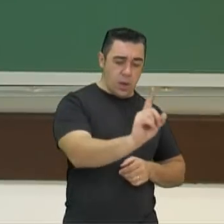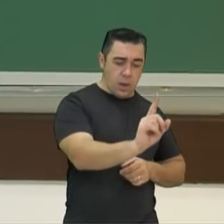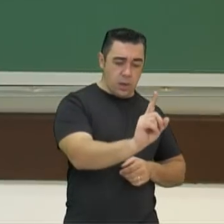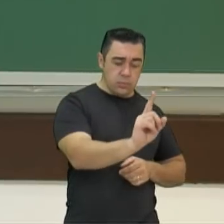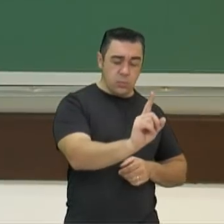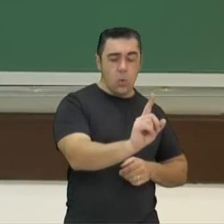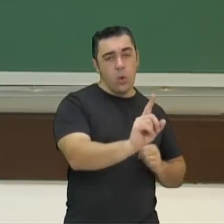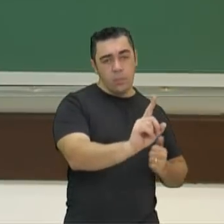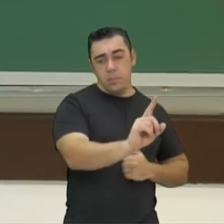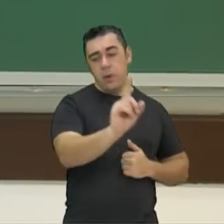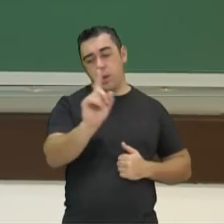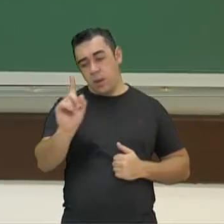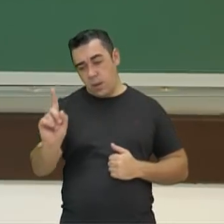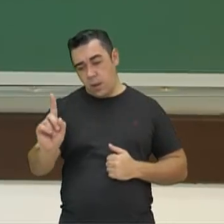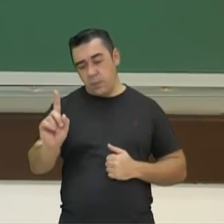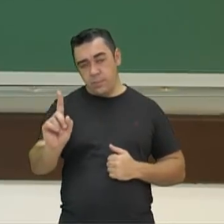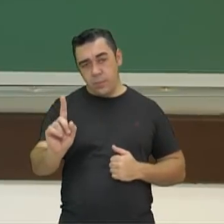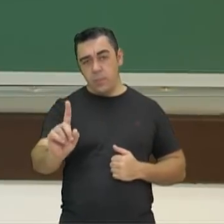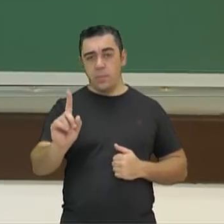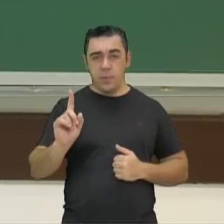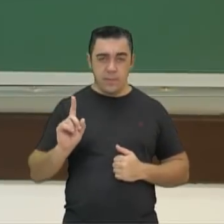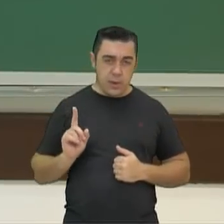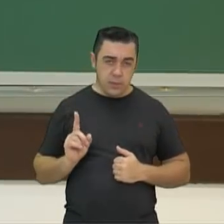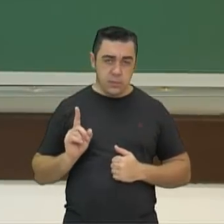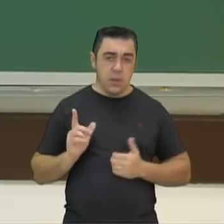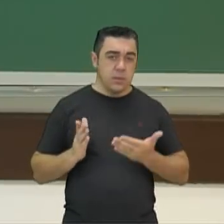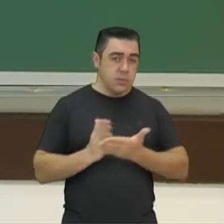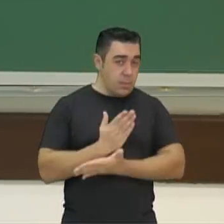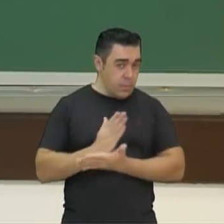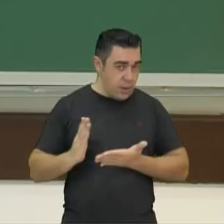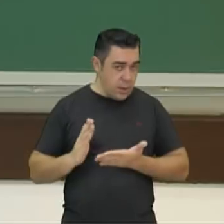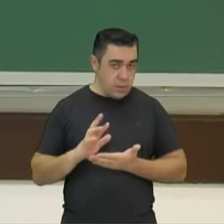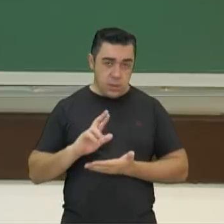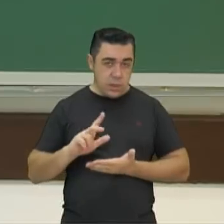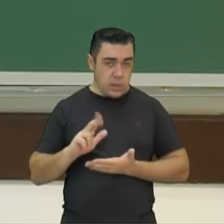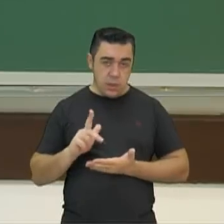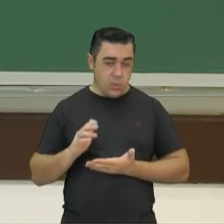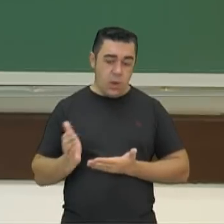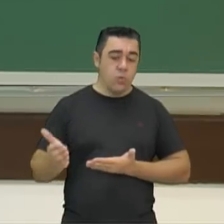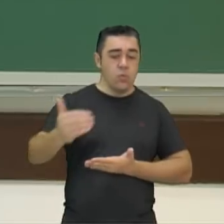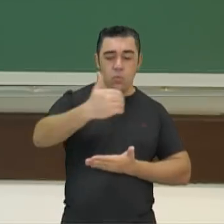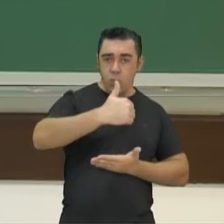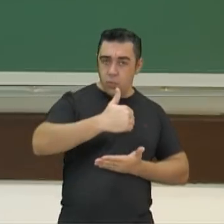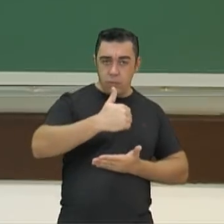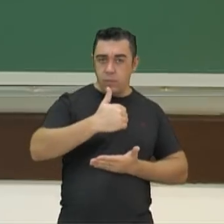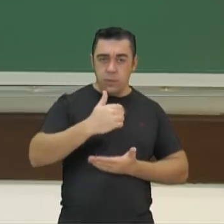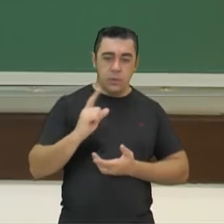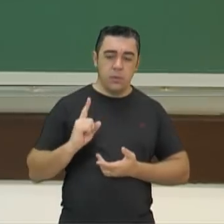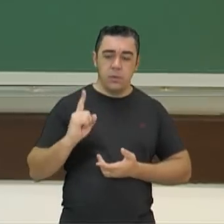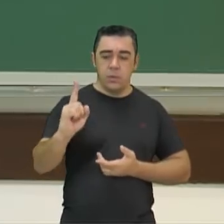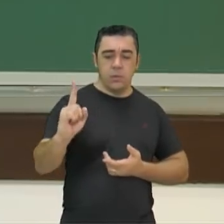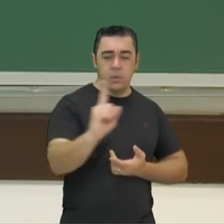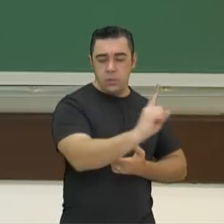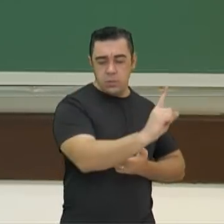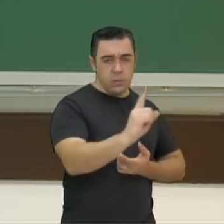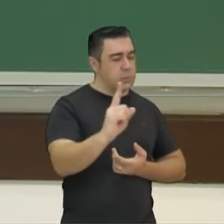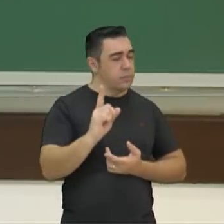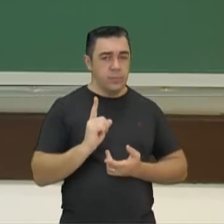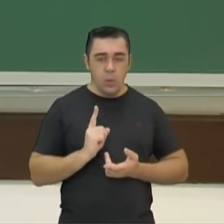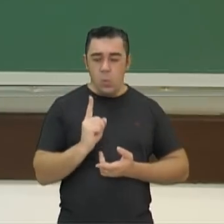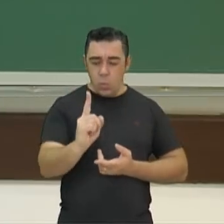frente ou para o lado. Então, tem que ser separado. Ele só não vai fazer curva, ele não vira. Então, uma jogada de cada